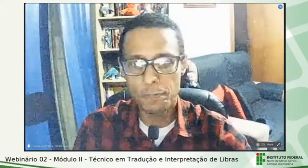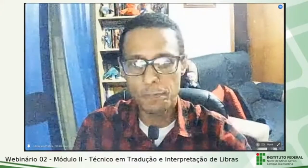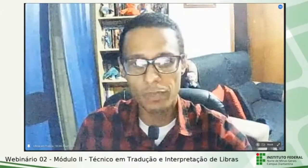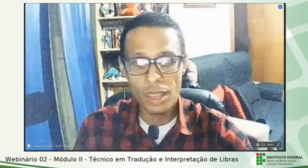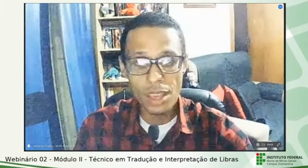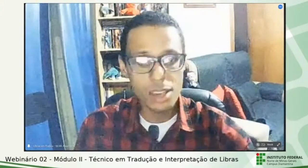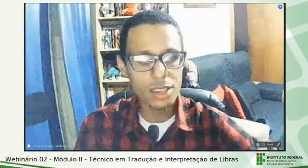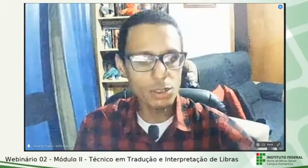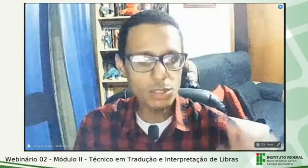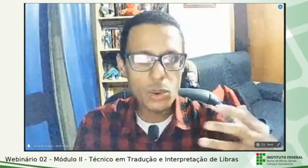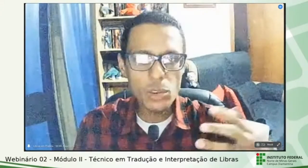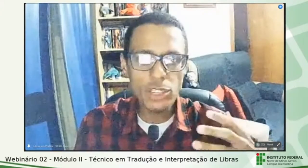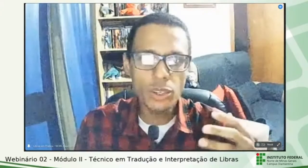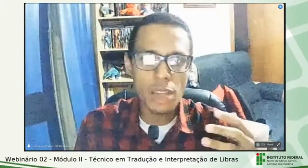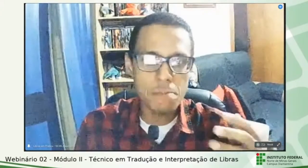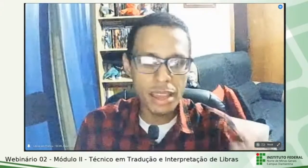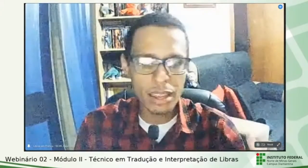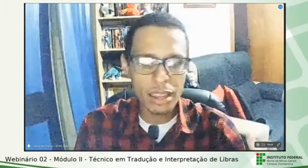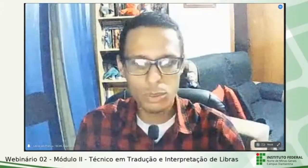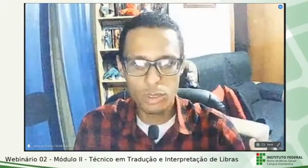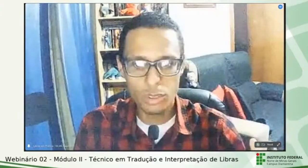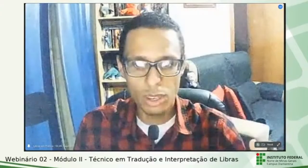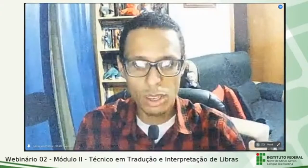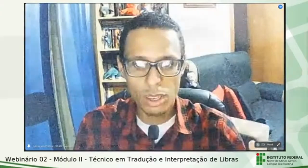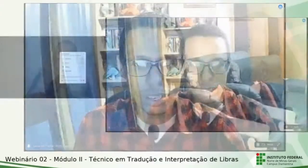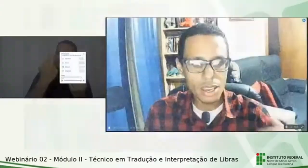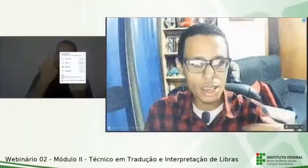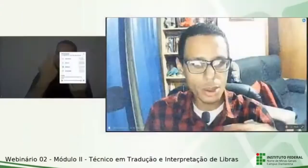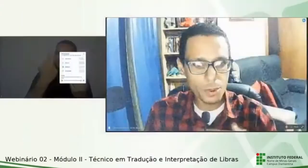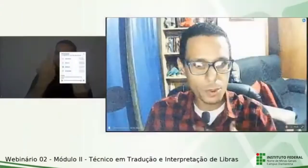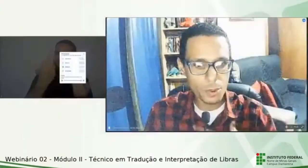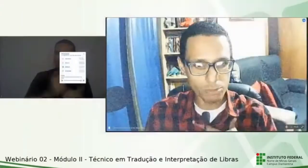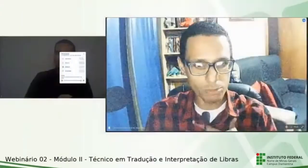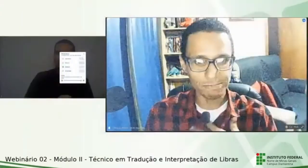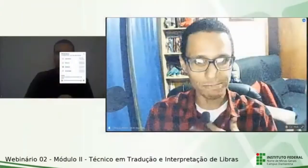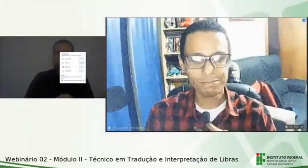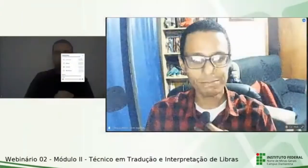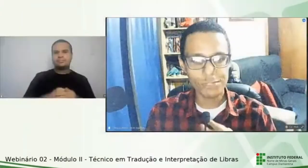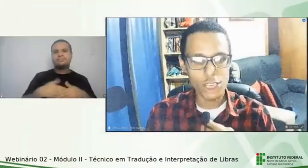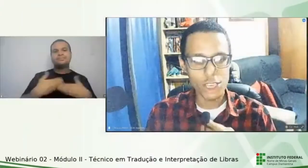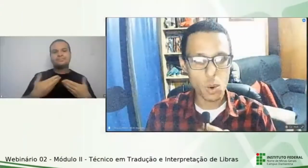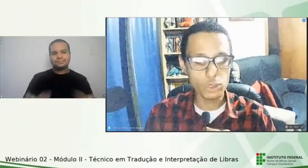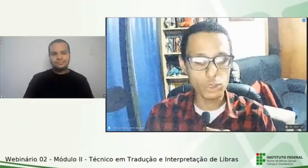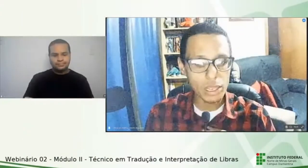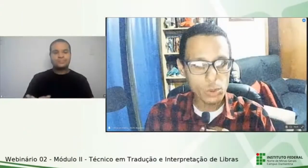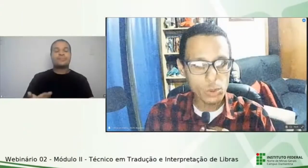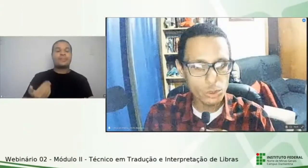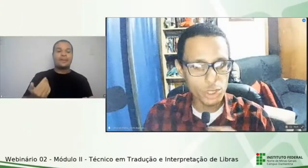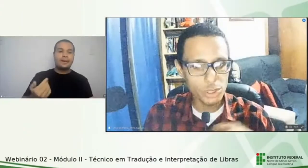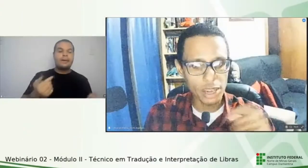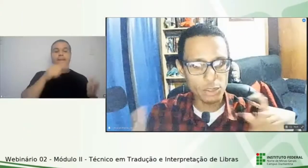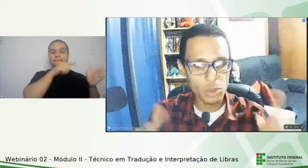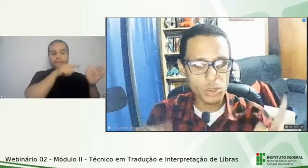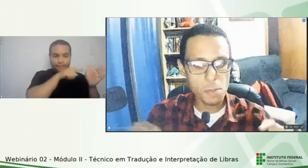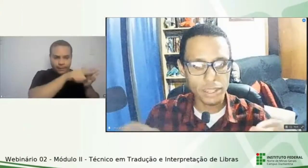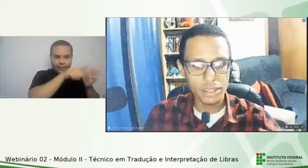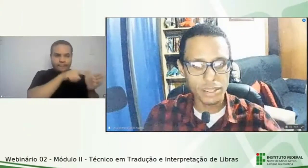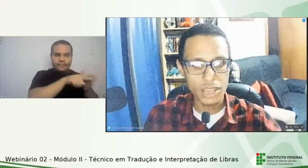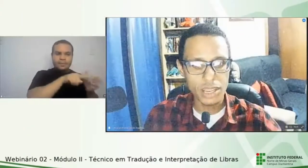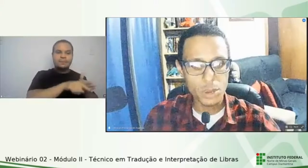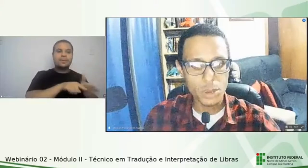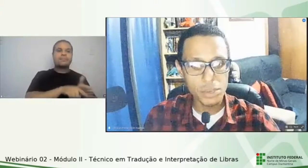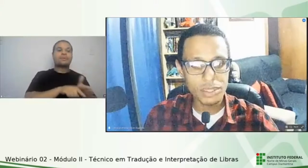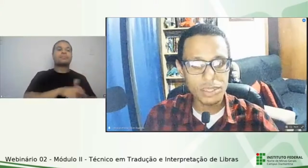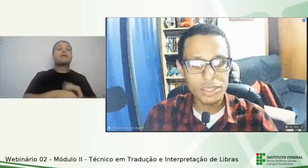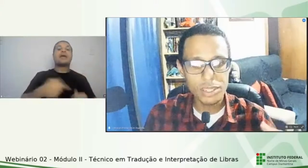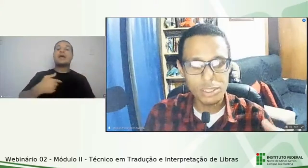universal? Então são questionamentos que eu, enquanto aluno de tradução e